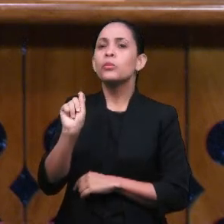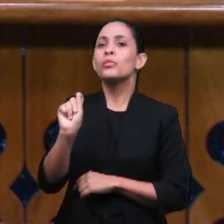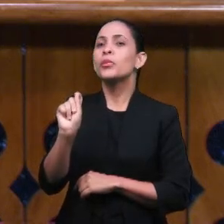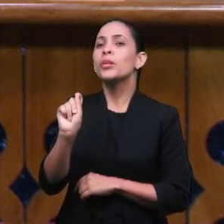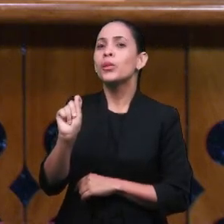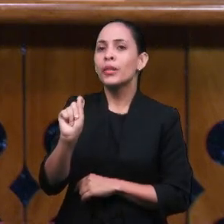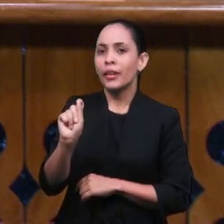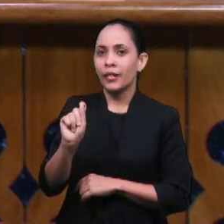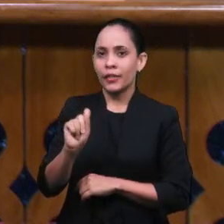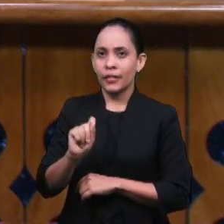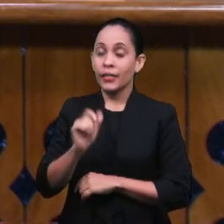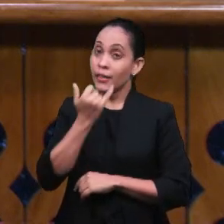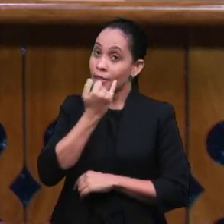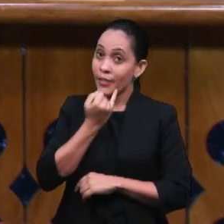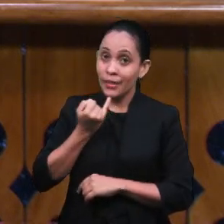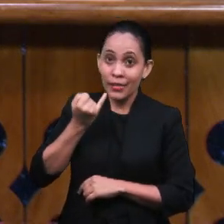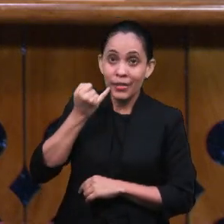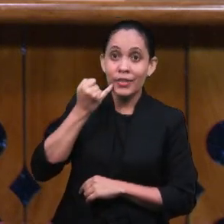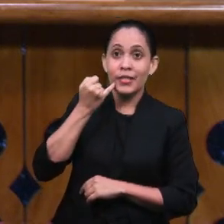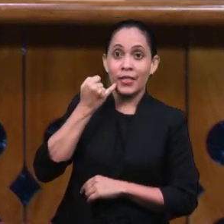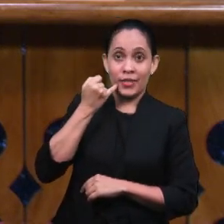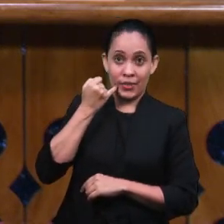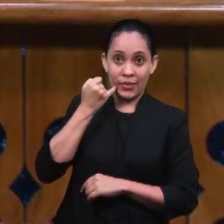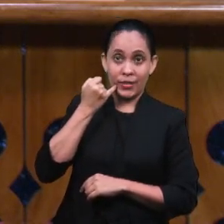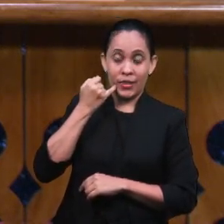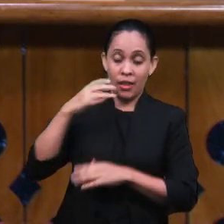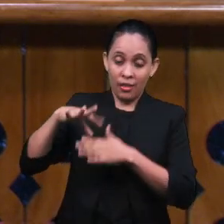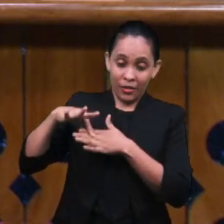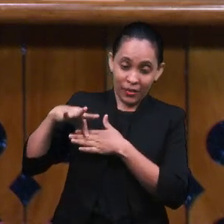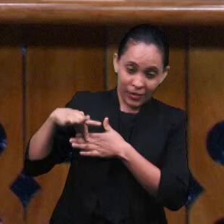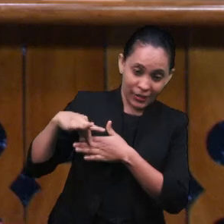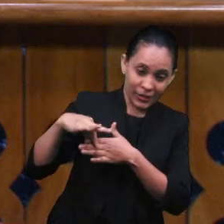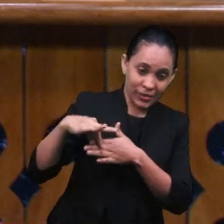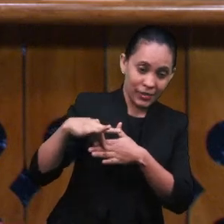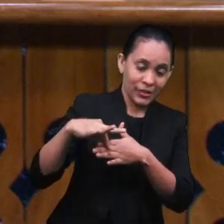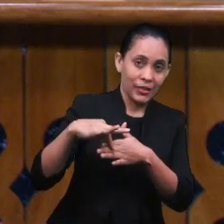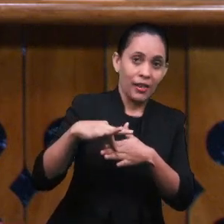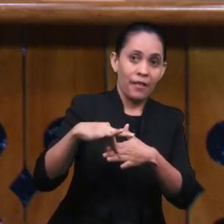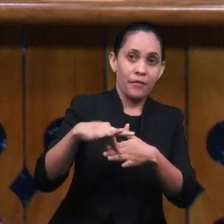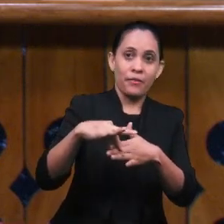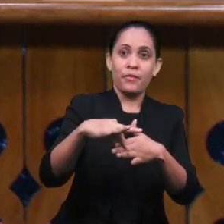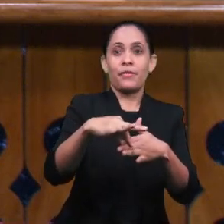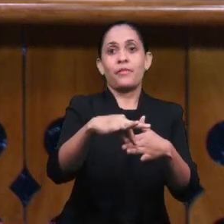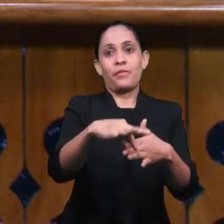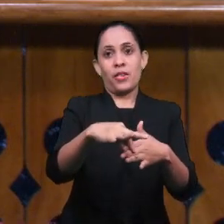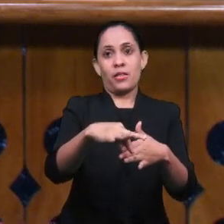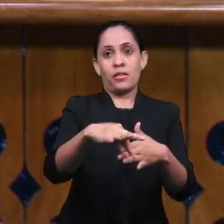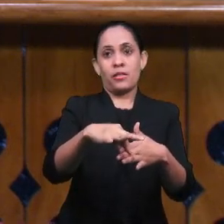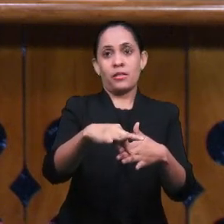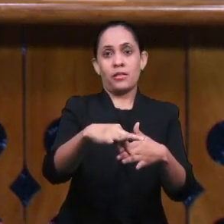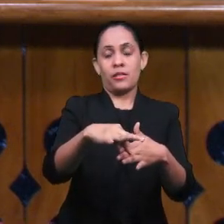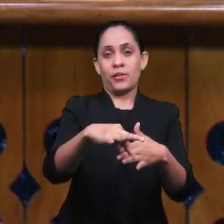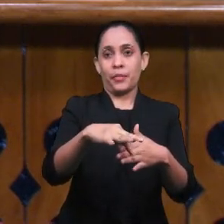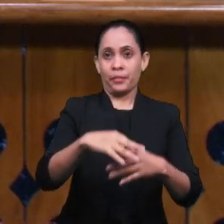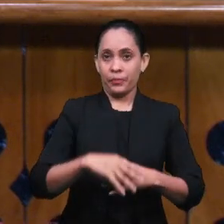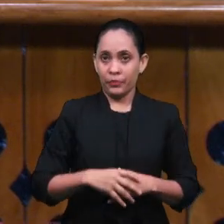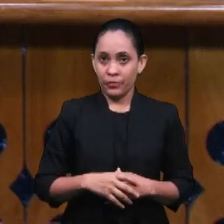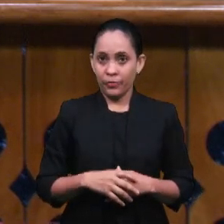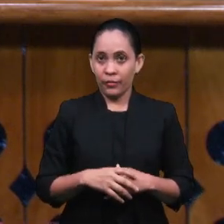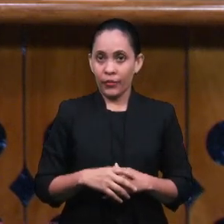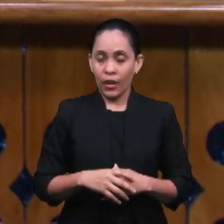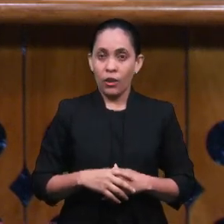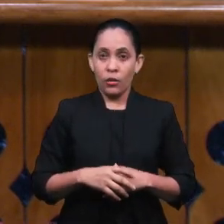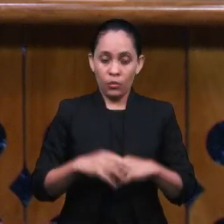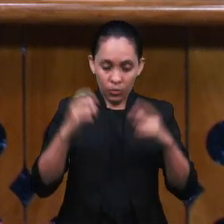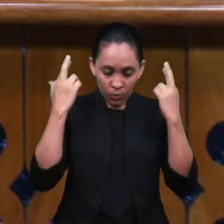Isaac sendo levado, ele viu toda a história, né? do jumentinho